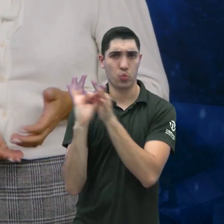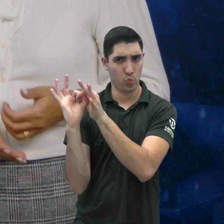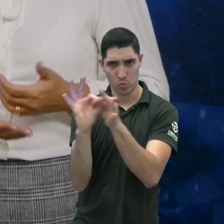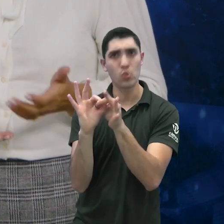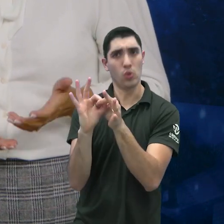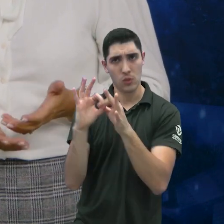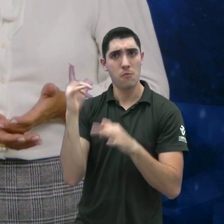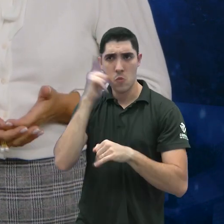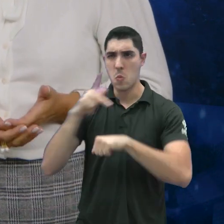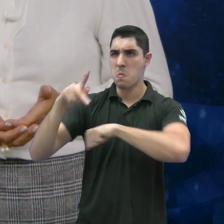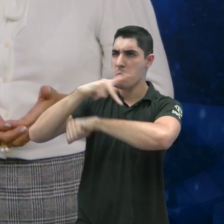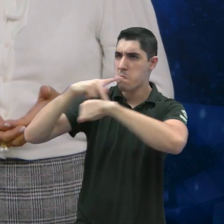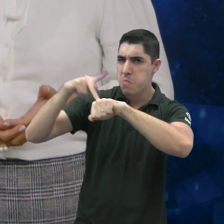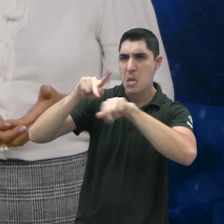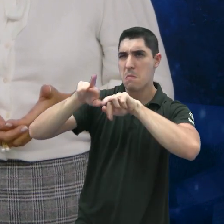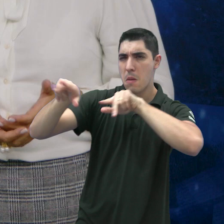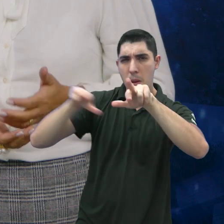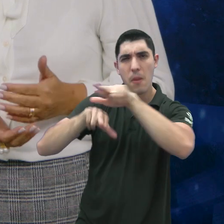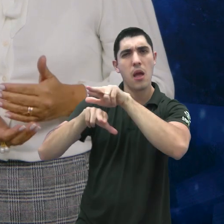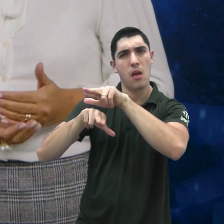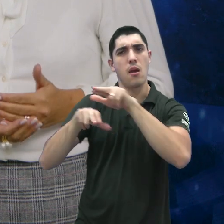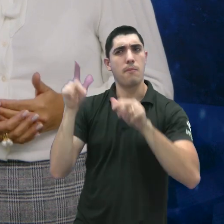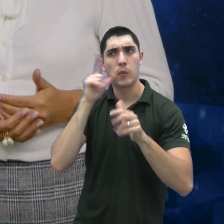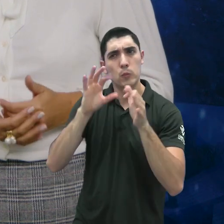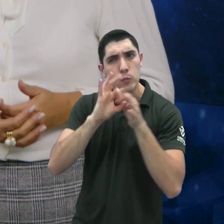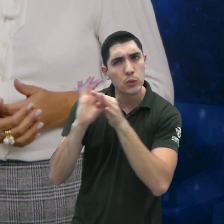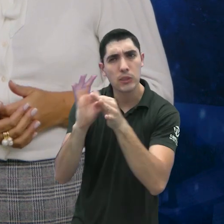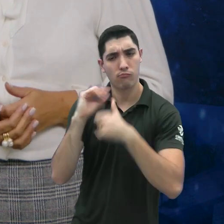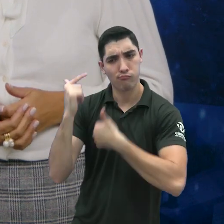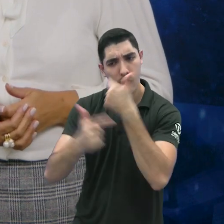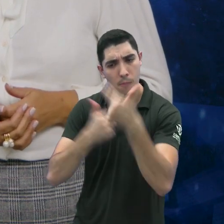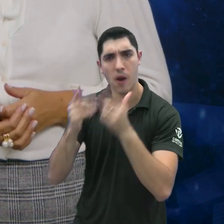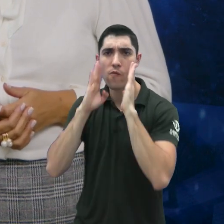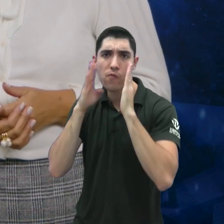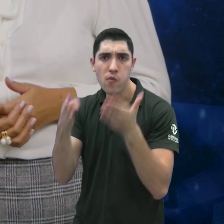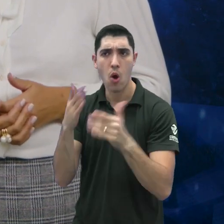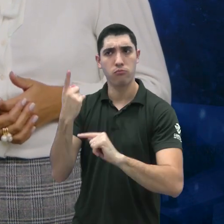para ficar e estabilizar algumas coisas, mas ela tem